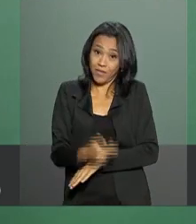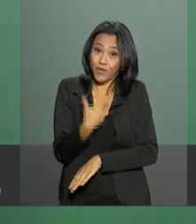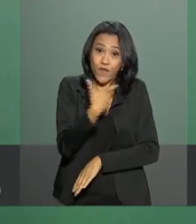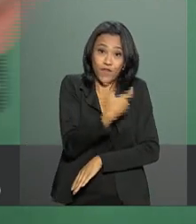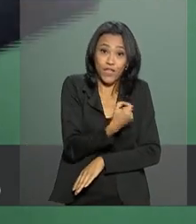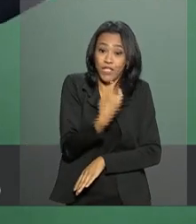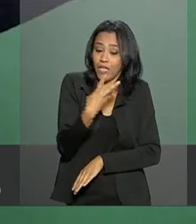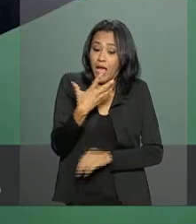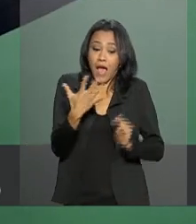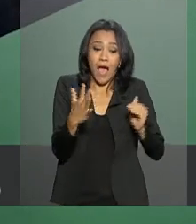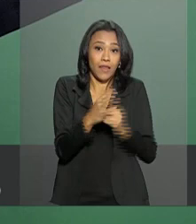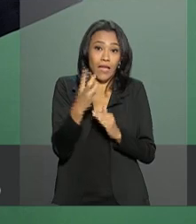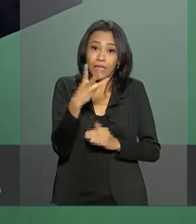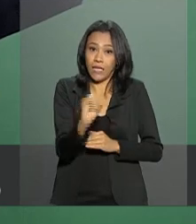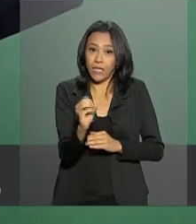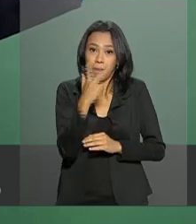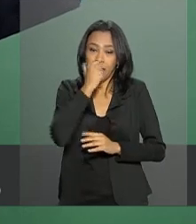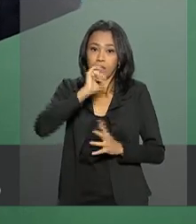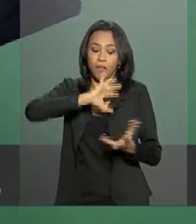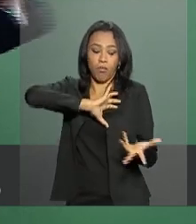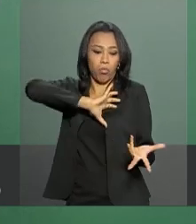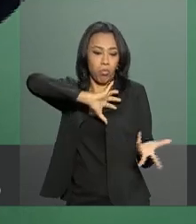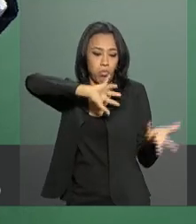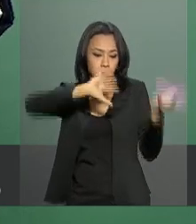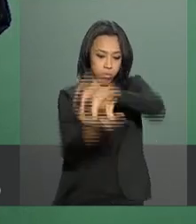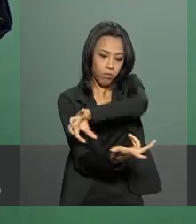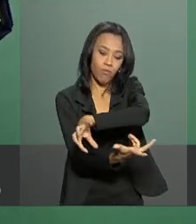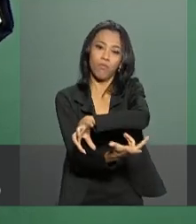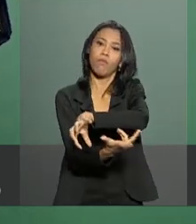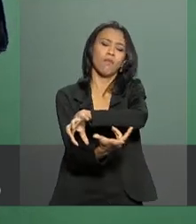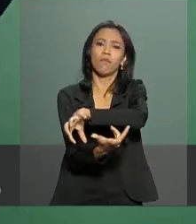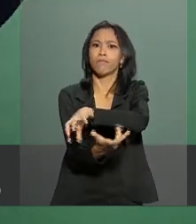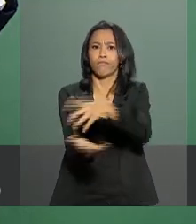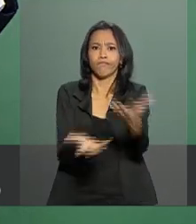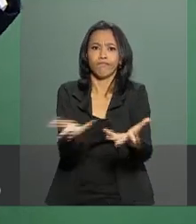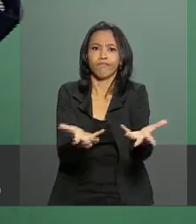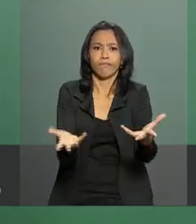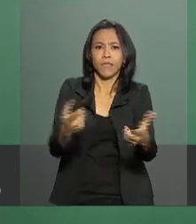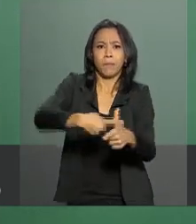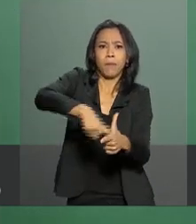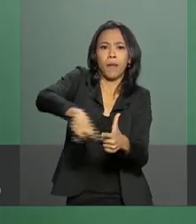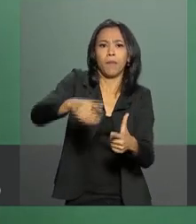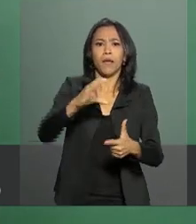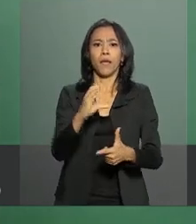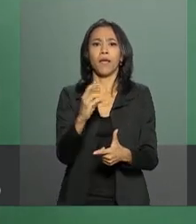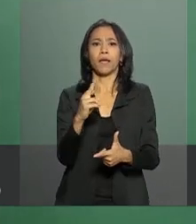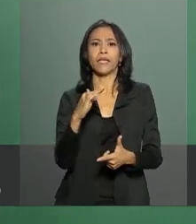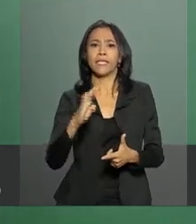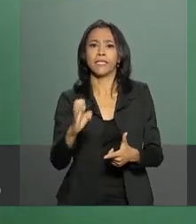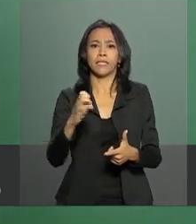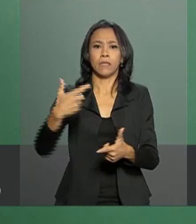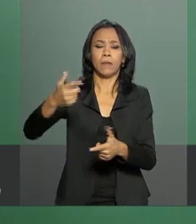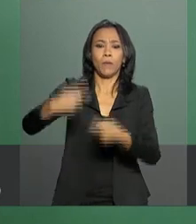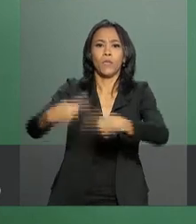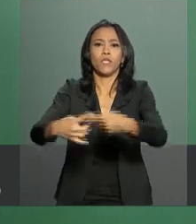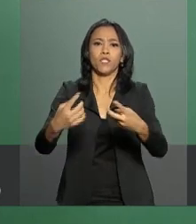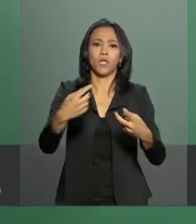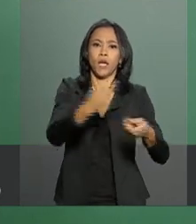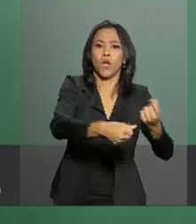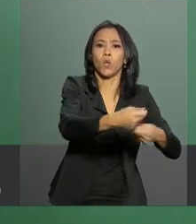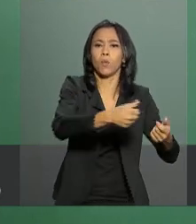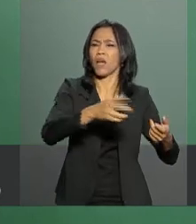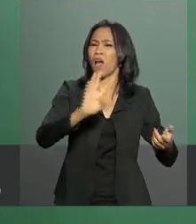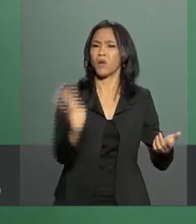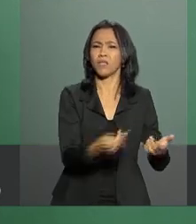achar lá tem uma crise institucional em uma crise econômica eu acredito político é preciso criar um novo estado foi assim de